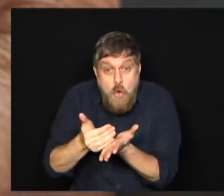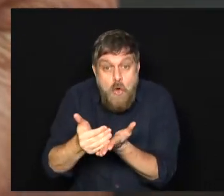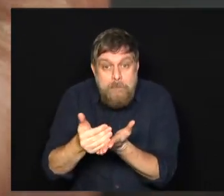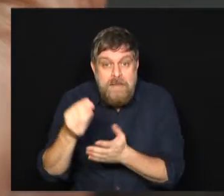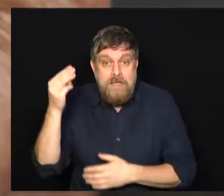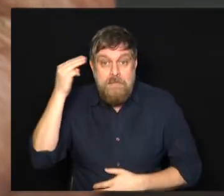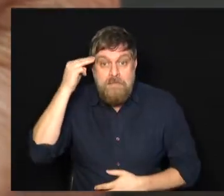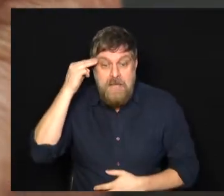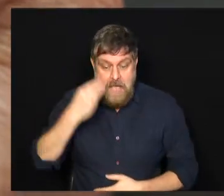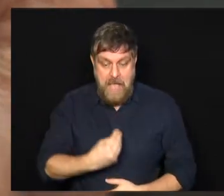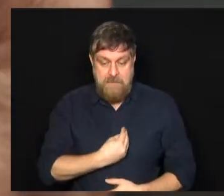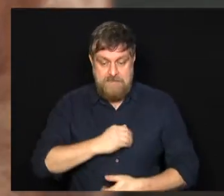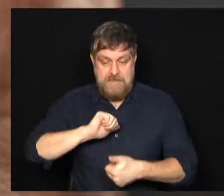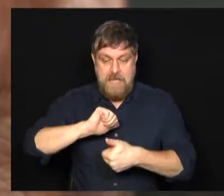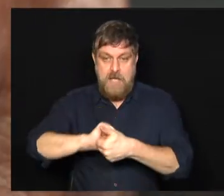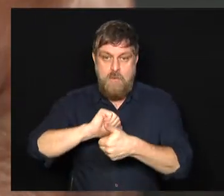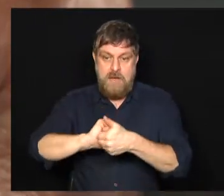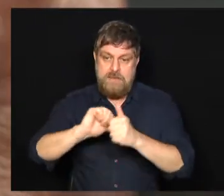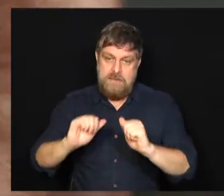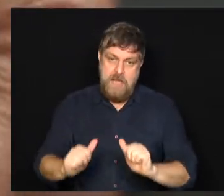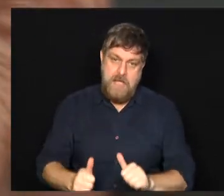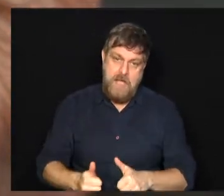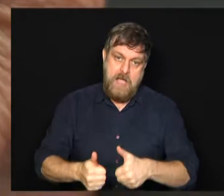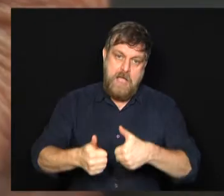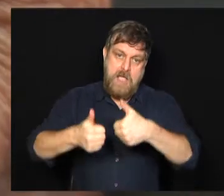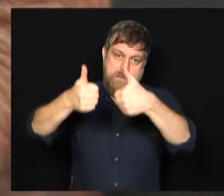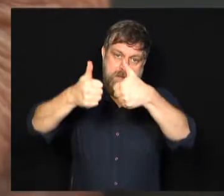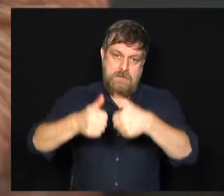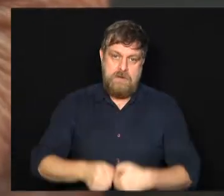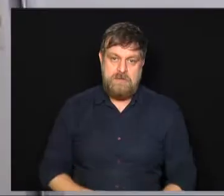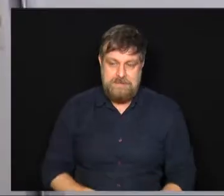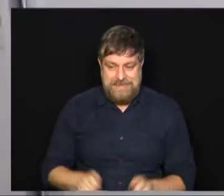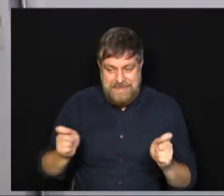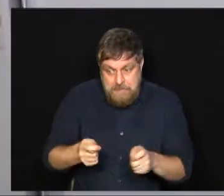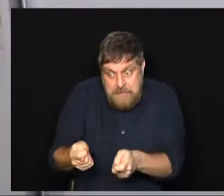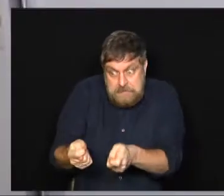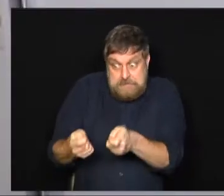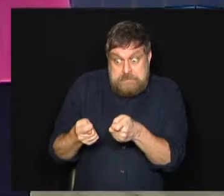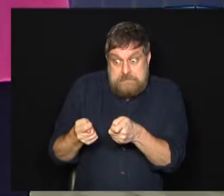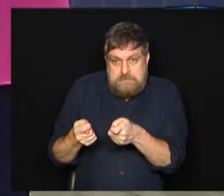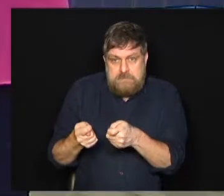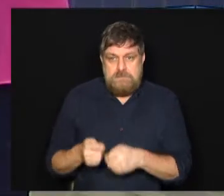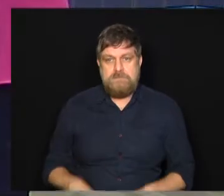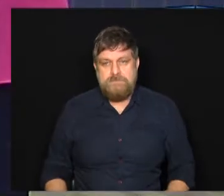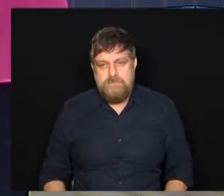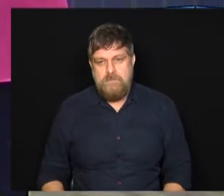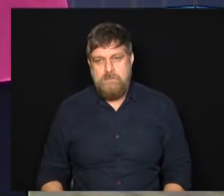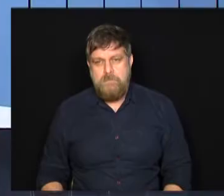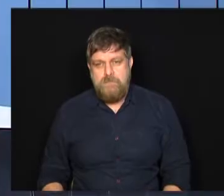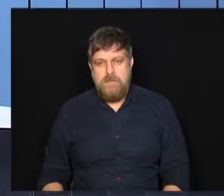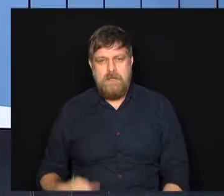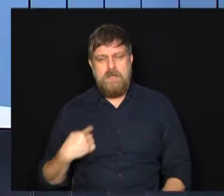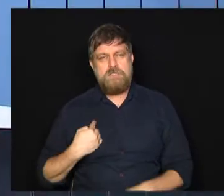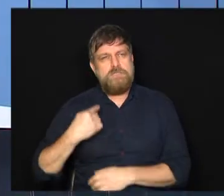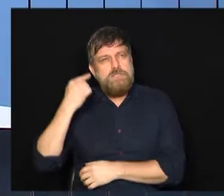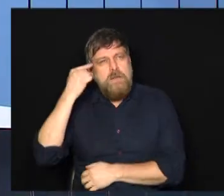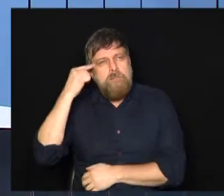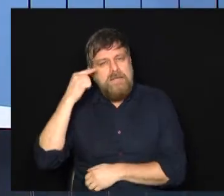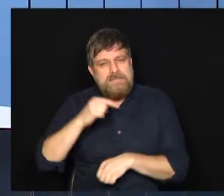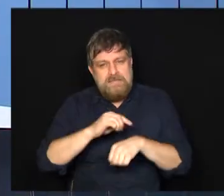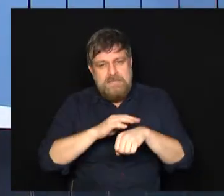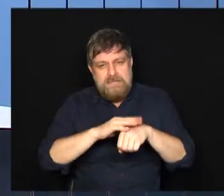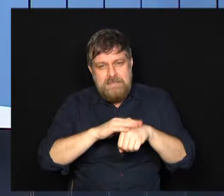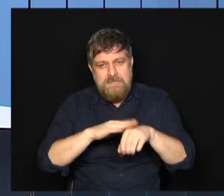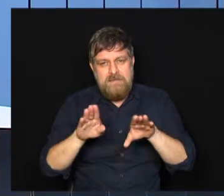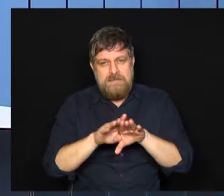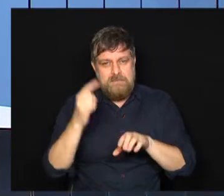vai dar uma qualidade de vida a esse paciente porque os sintomas vão ser atenuados por mais tempo. Ô, doutor, a gente liga muito essa doença também ao